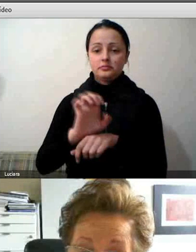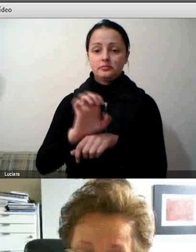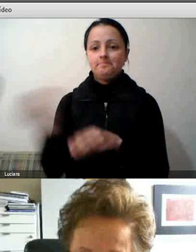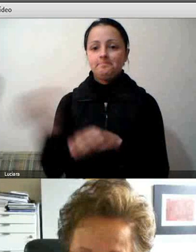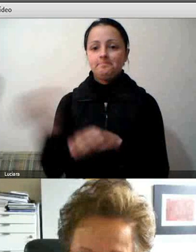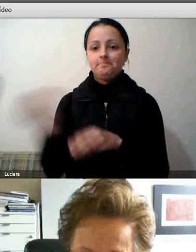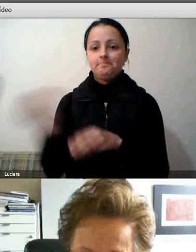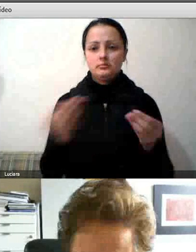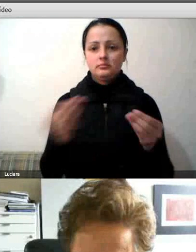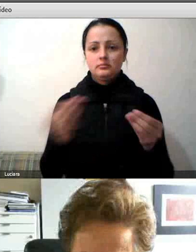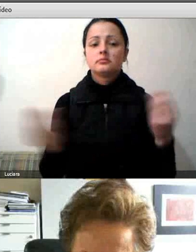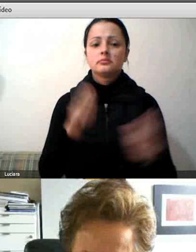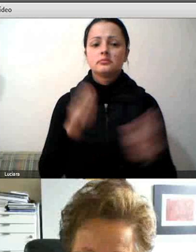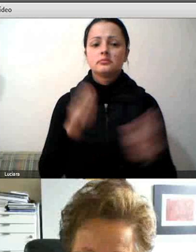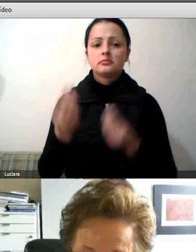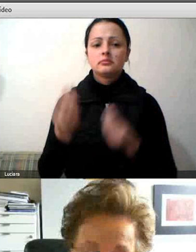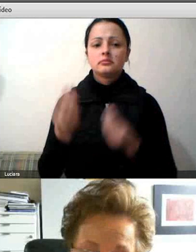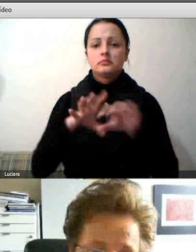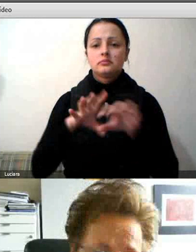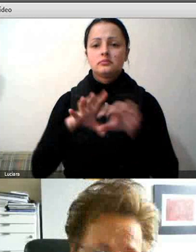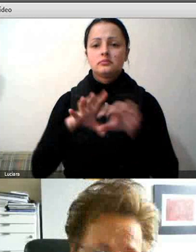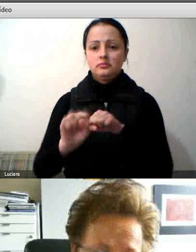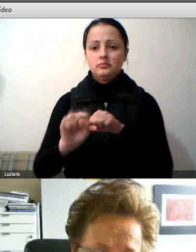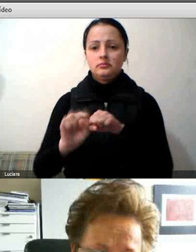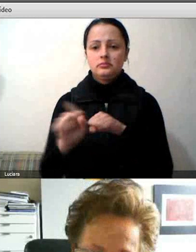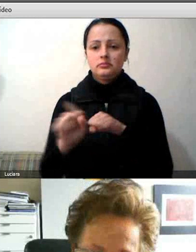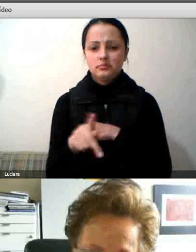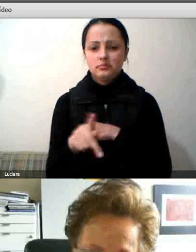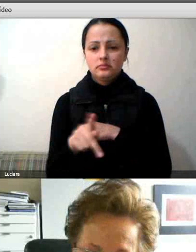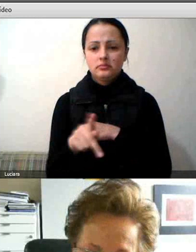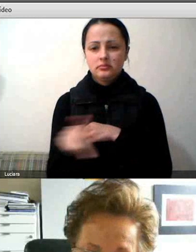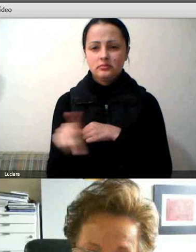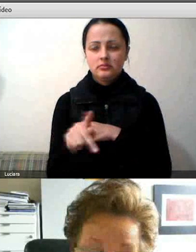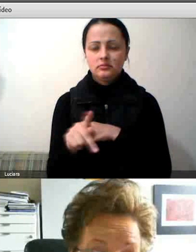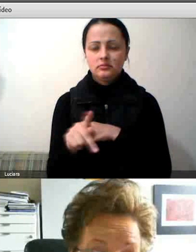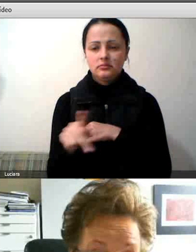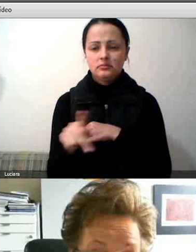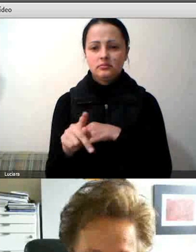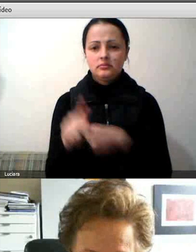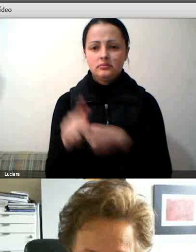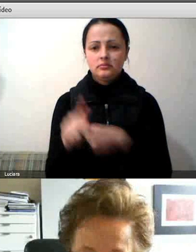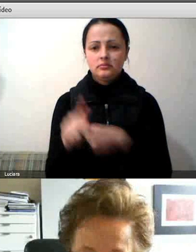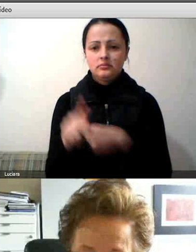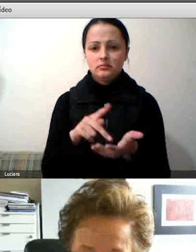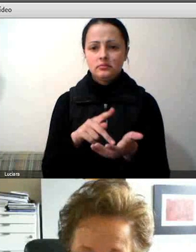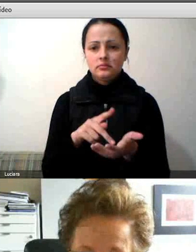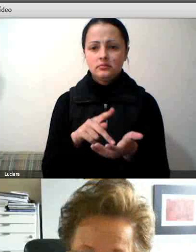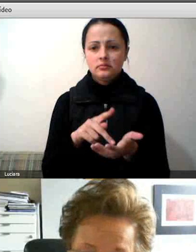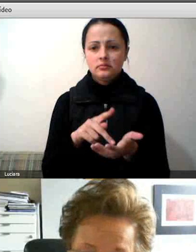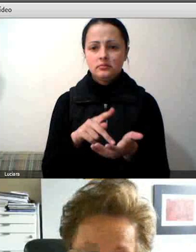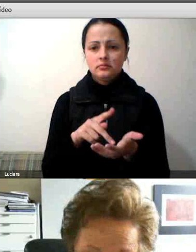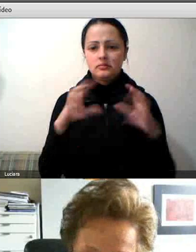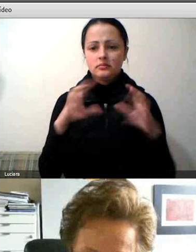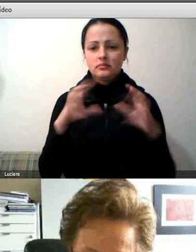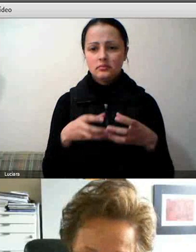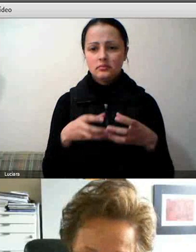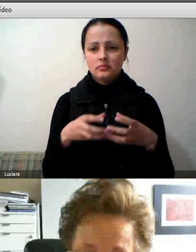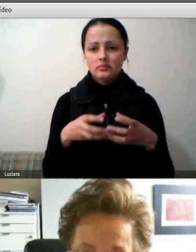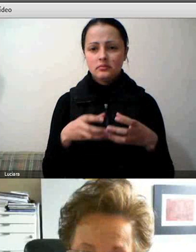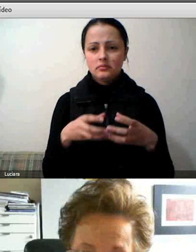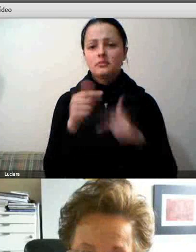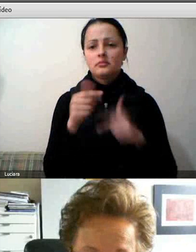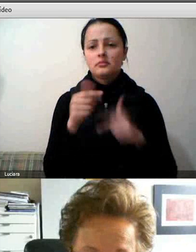formação desses professores? Na verdade, a gente tem as equipes que estão atendendo as escolas UCA.